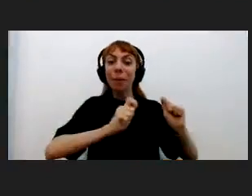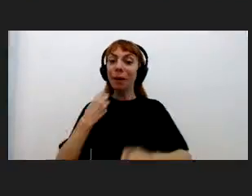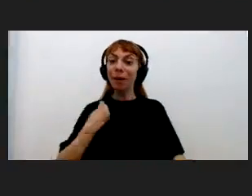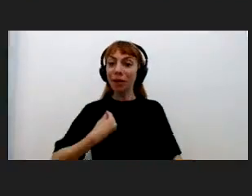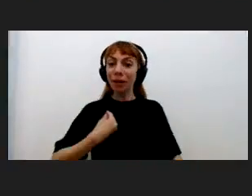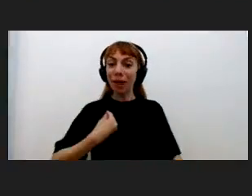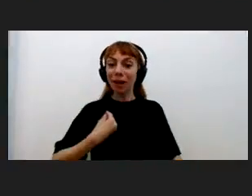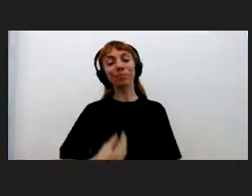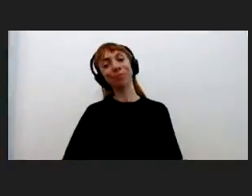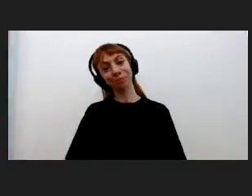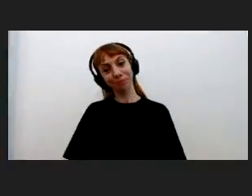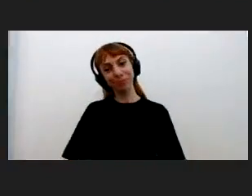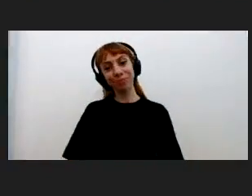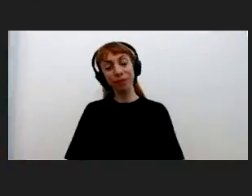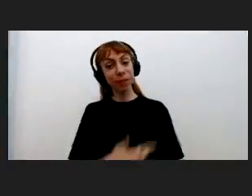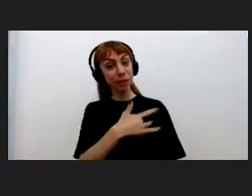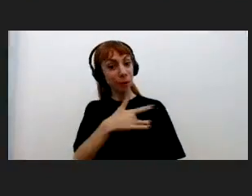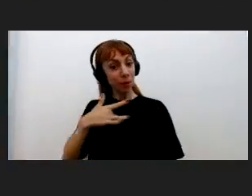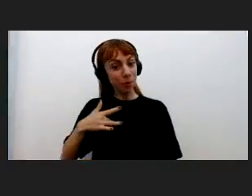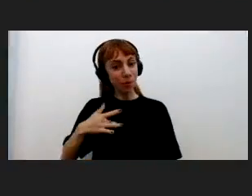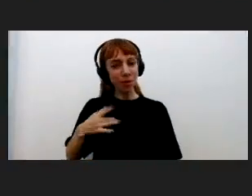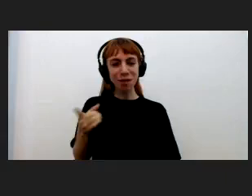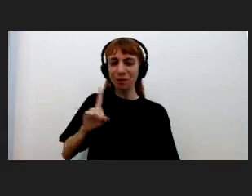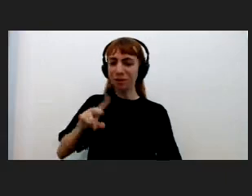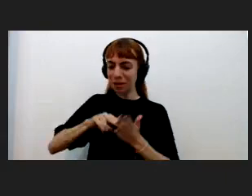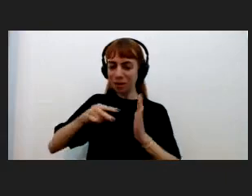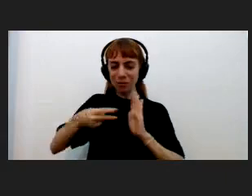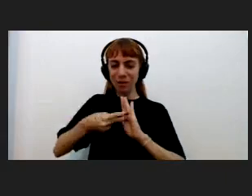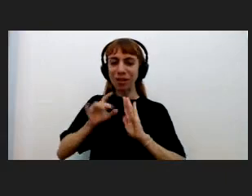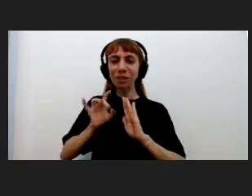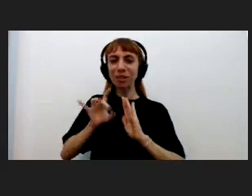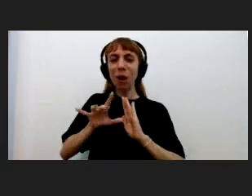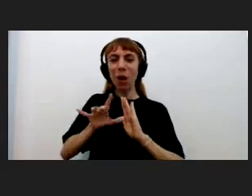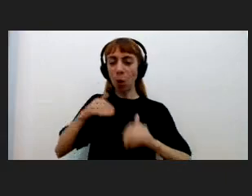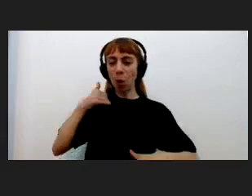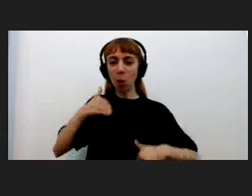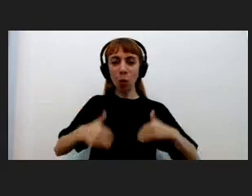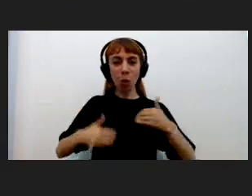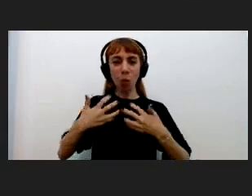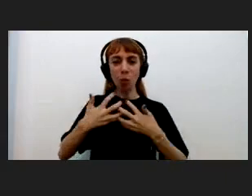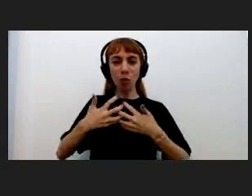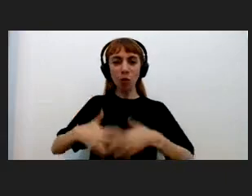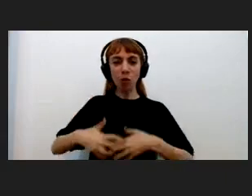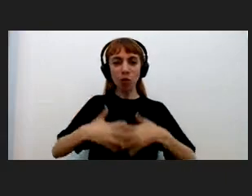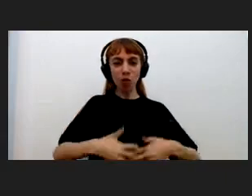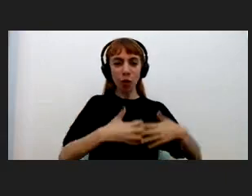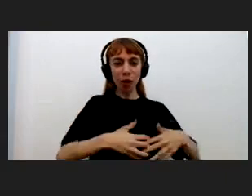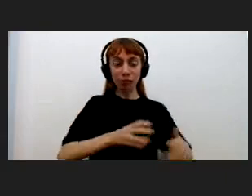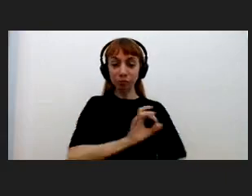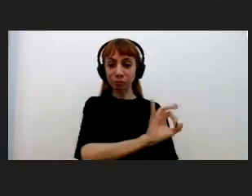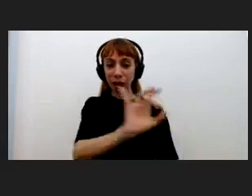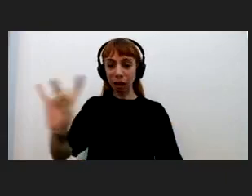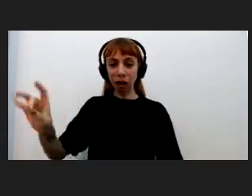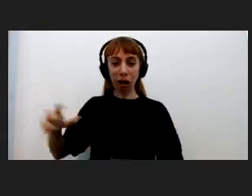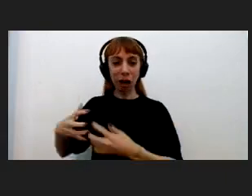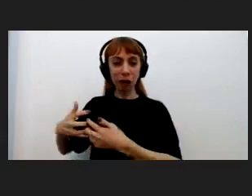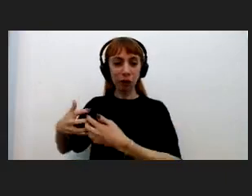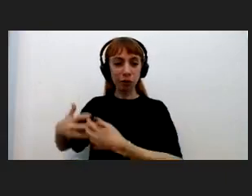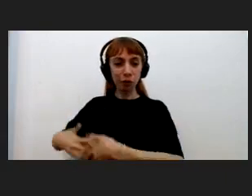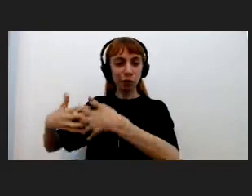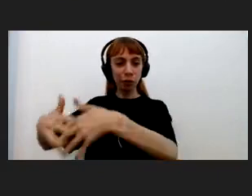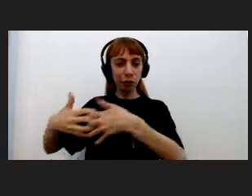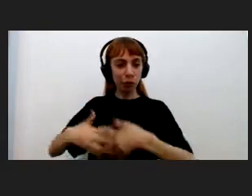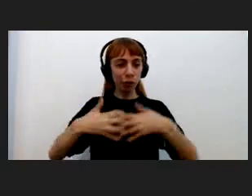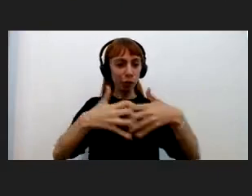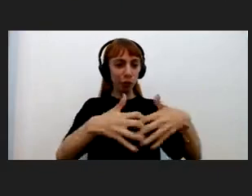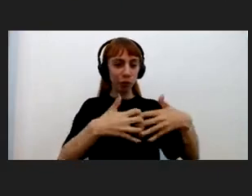corpo funcionando, cada qual à sua maneira, mas saúde talvez seja um sujeito com uma potência de vida íntegra.